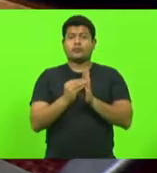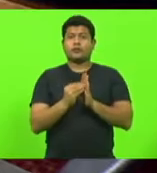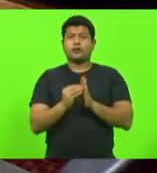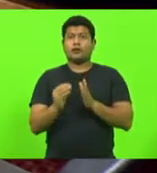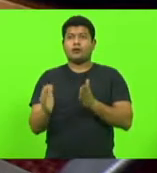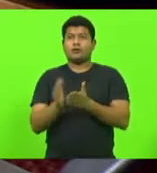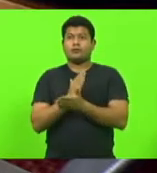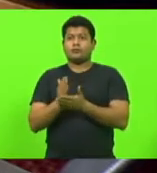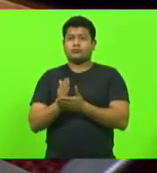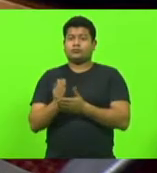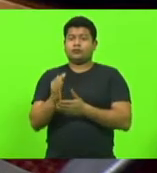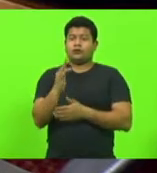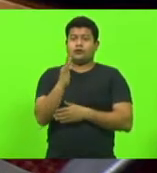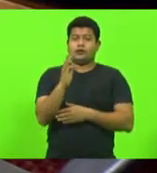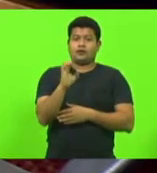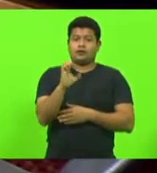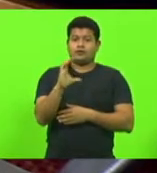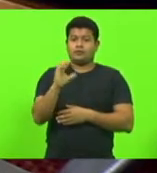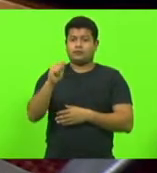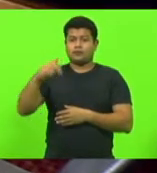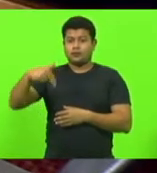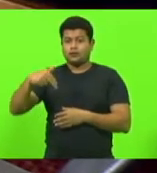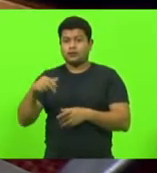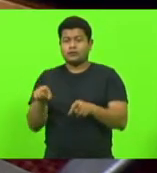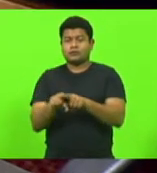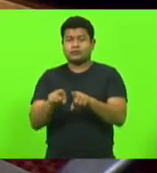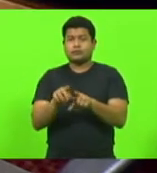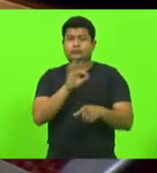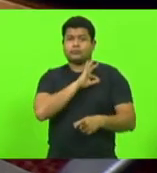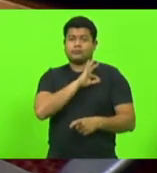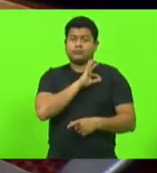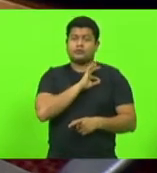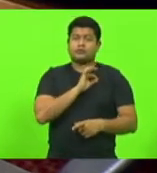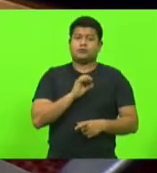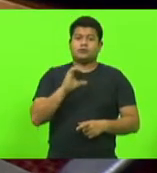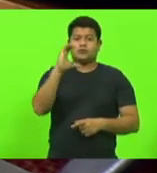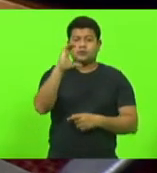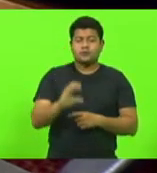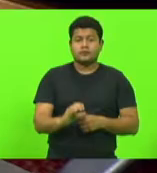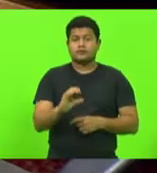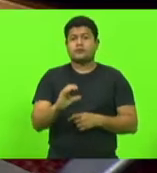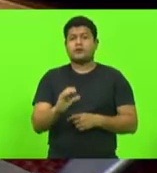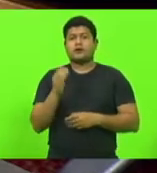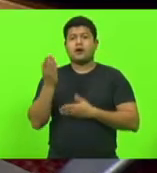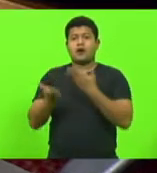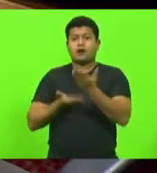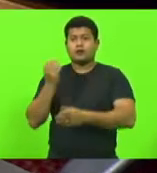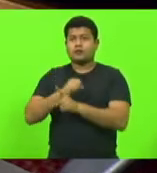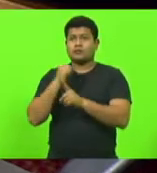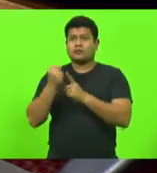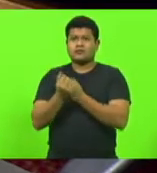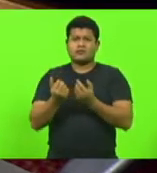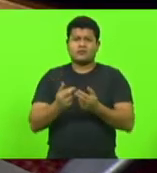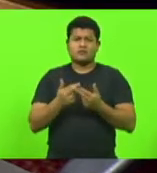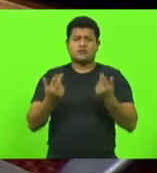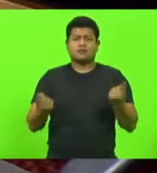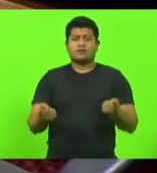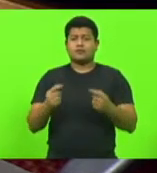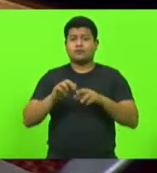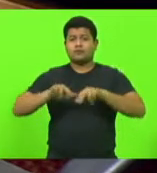como a FECAM, a Polícia Civil, Assistência Social, enfim, uma série de outras